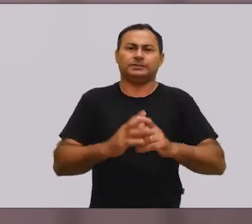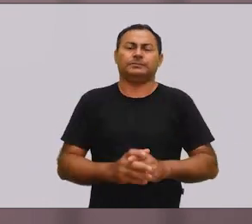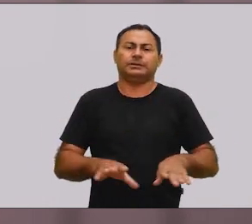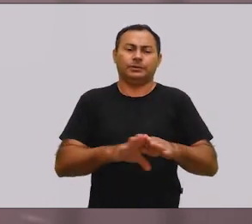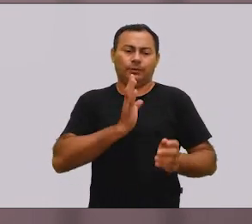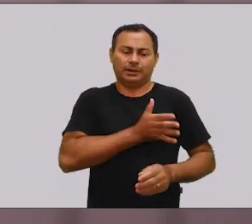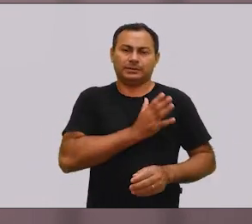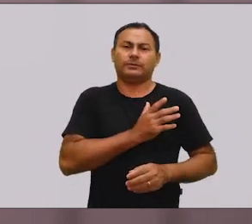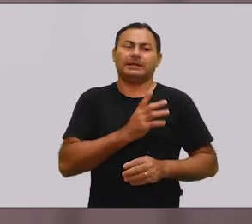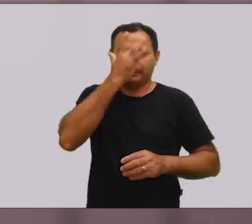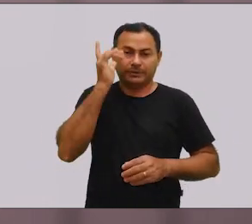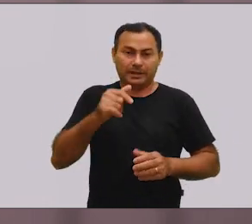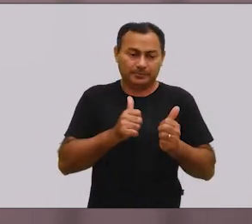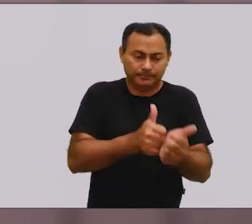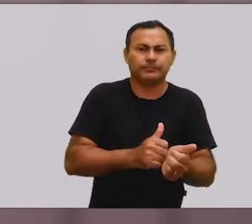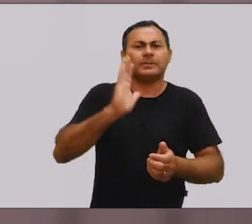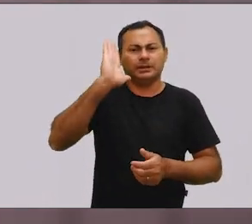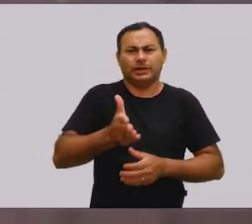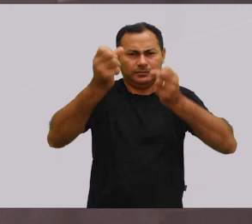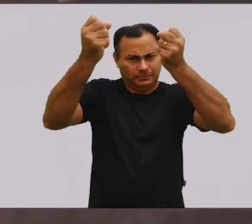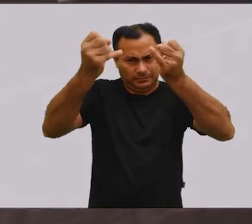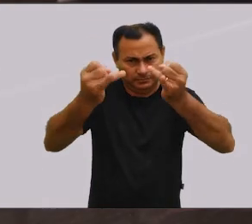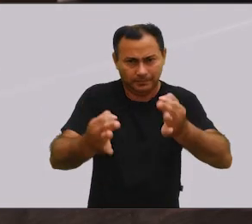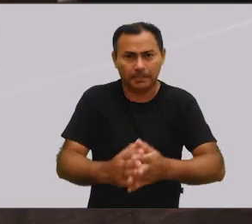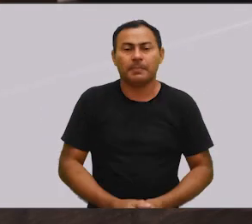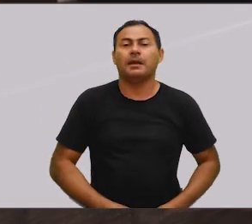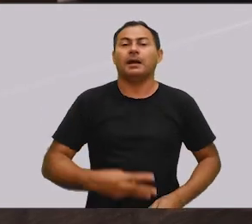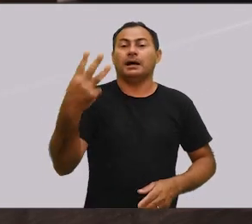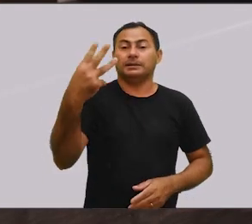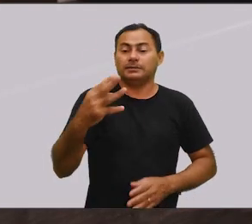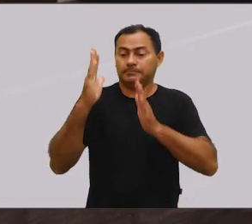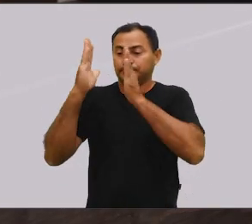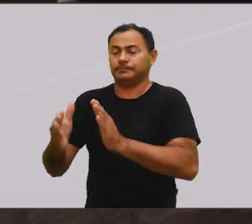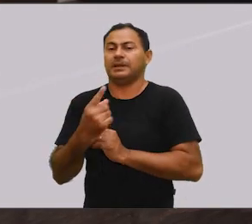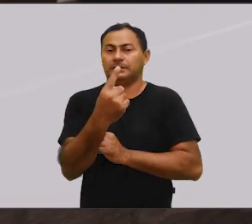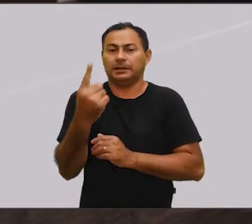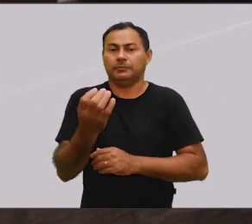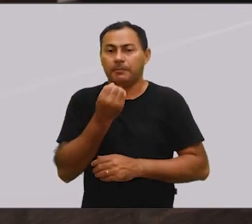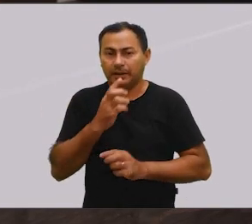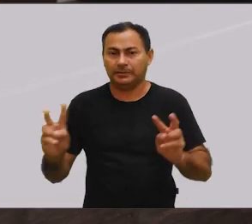Já comentamos cada uma dessas atitudes. A terceira parte de cada